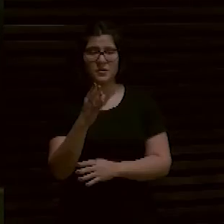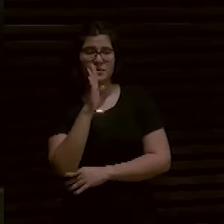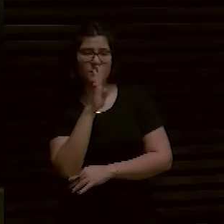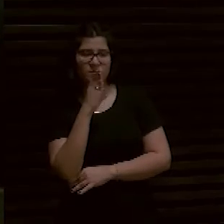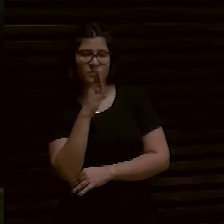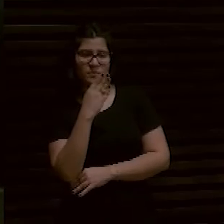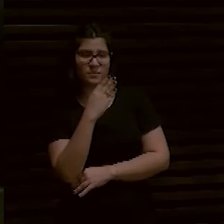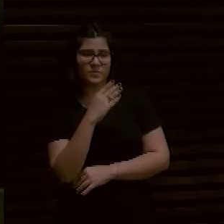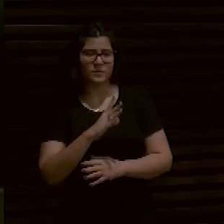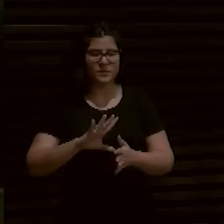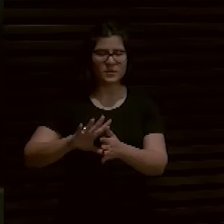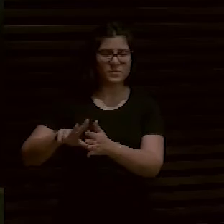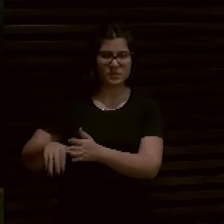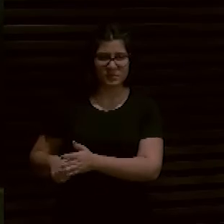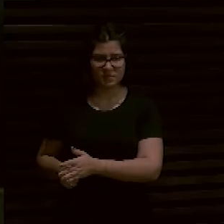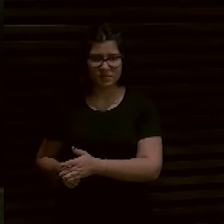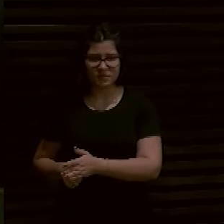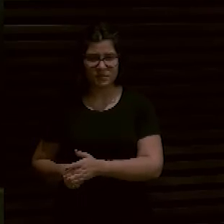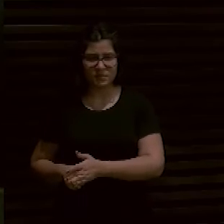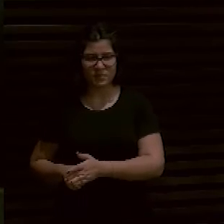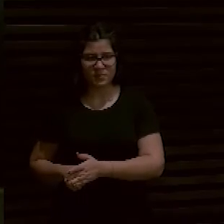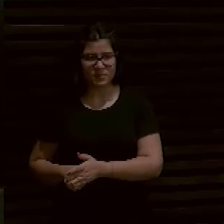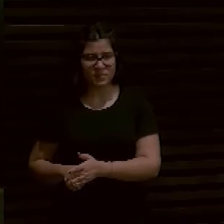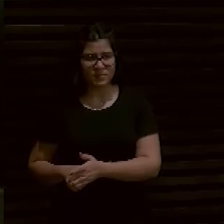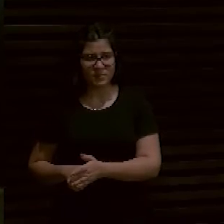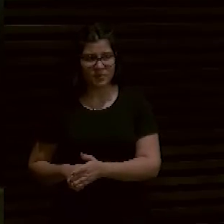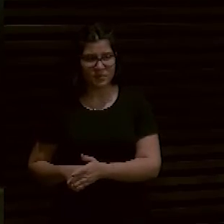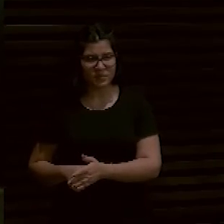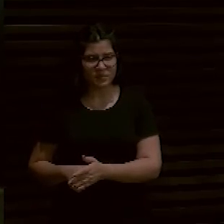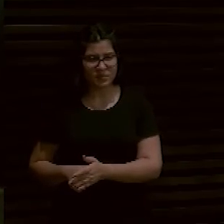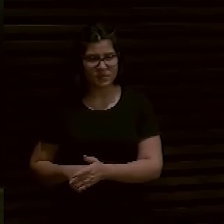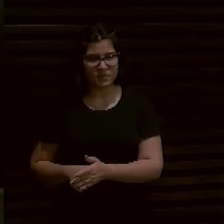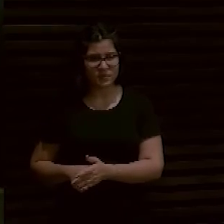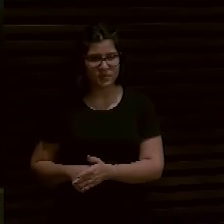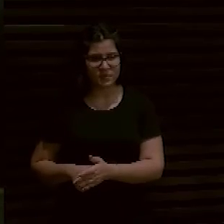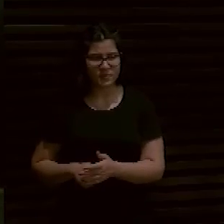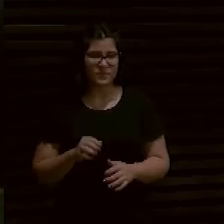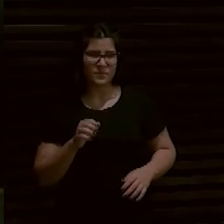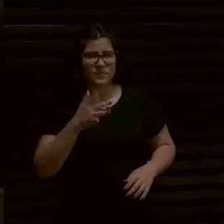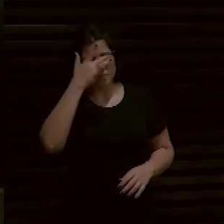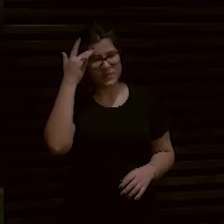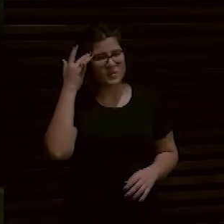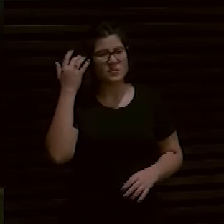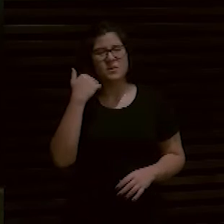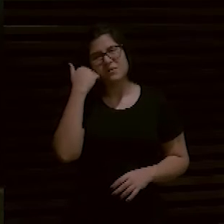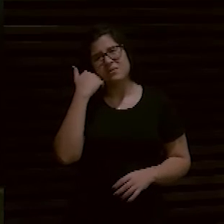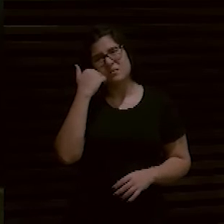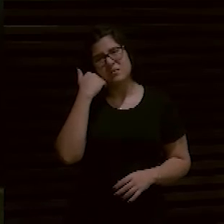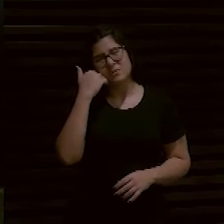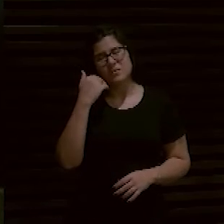um estelionatário, que o sorte do homem te passar para trás, mais passa para trás o teu